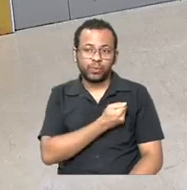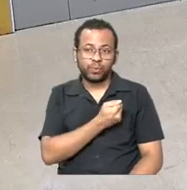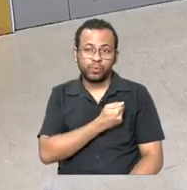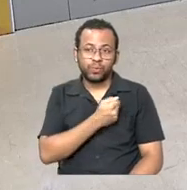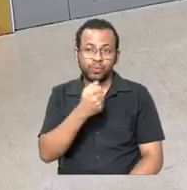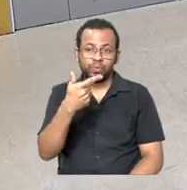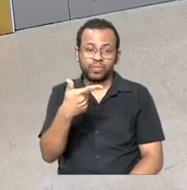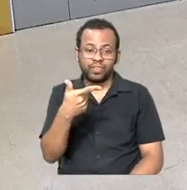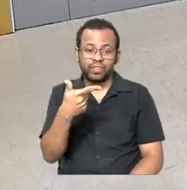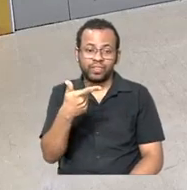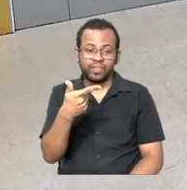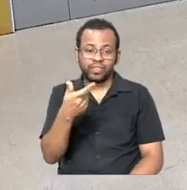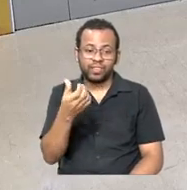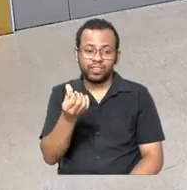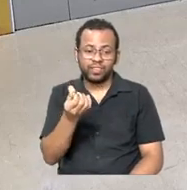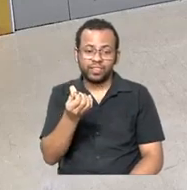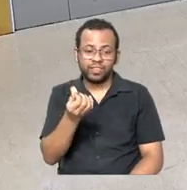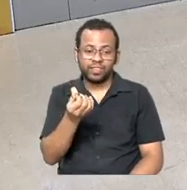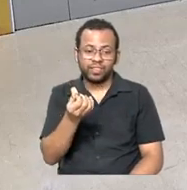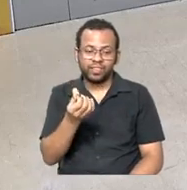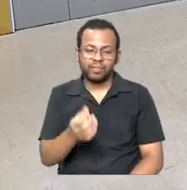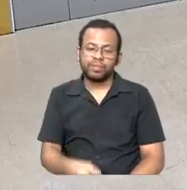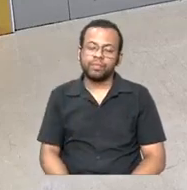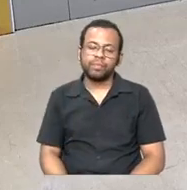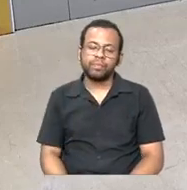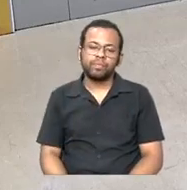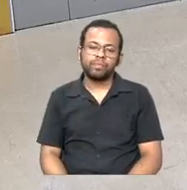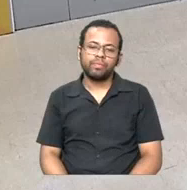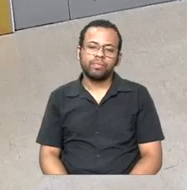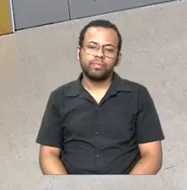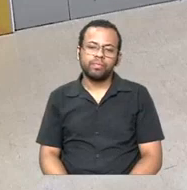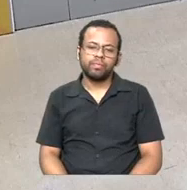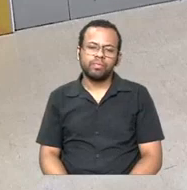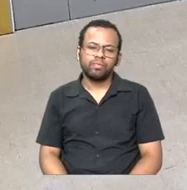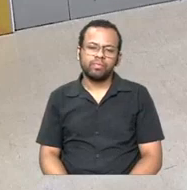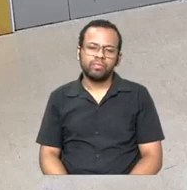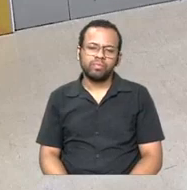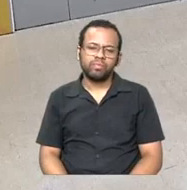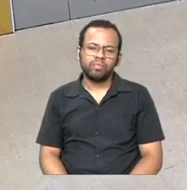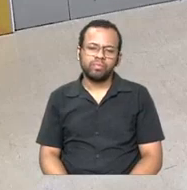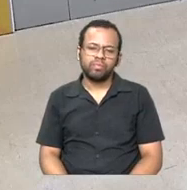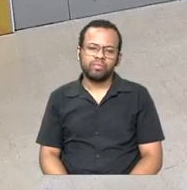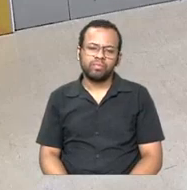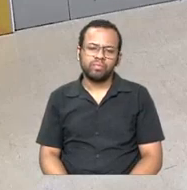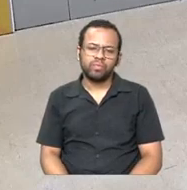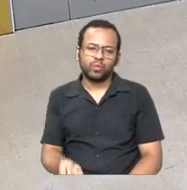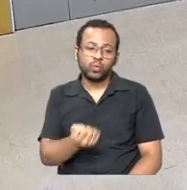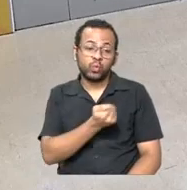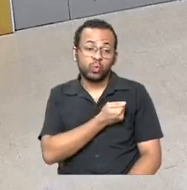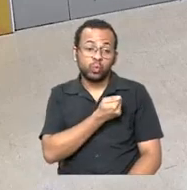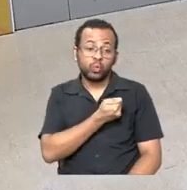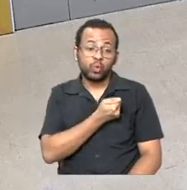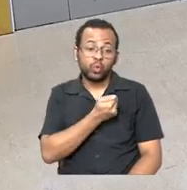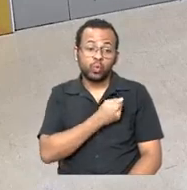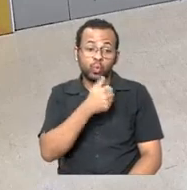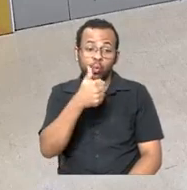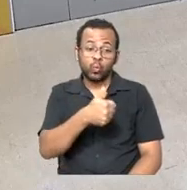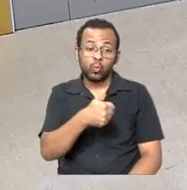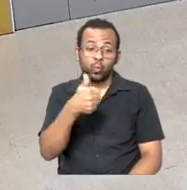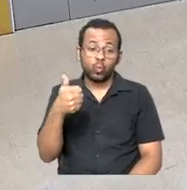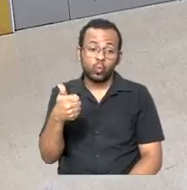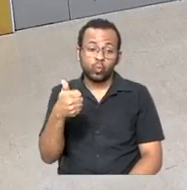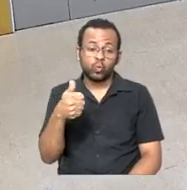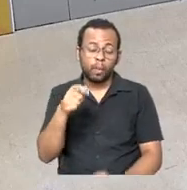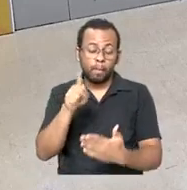em 26 26 26 26 Número 11 número 11